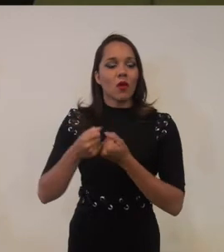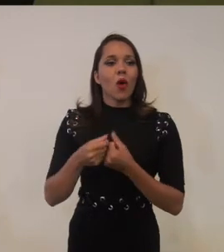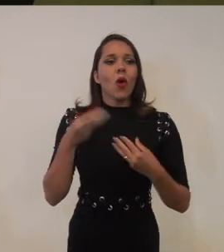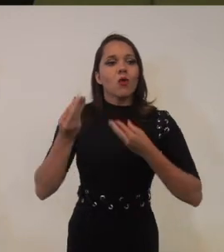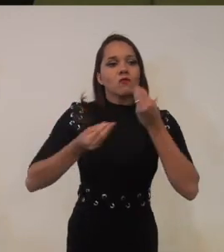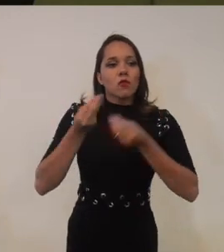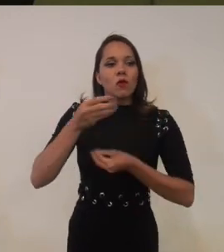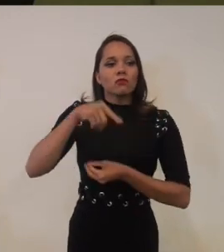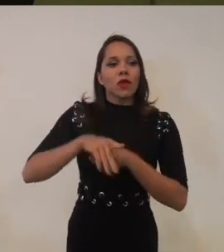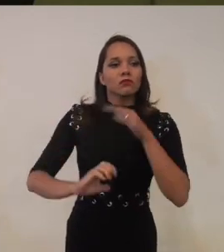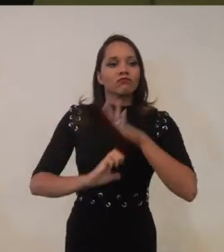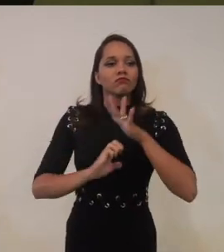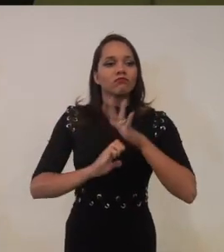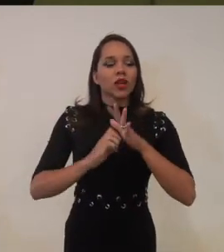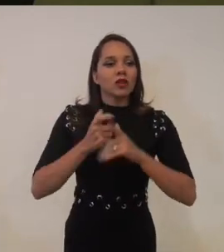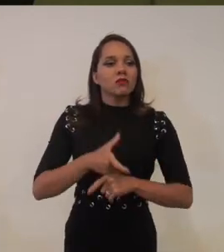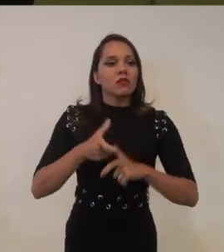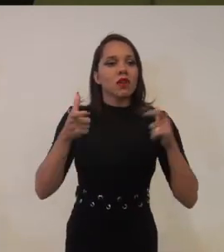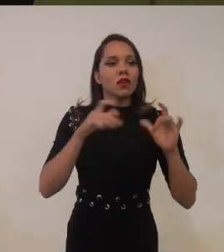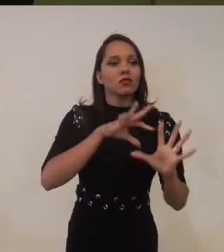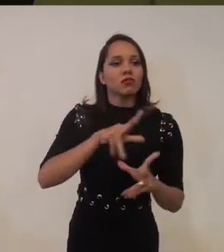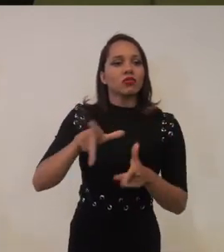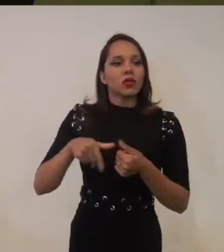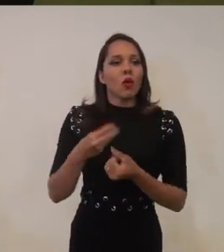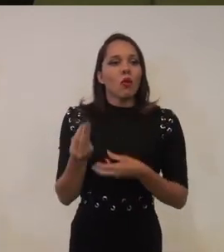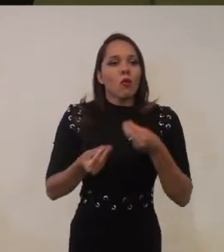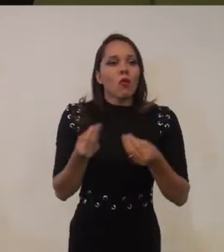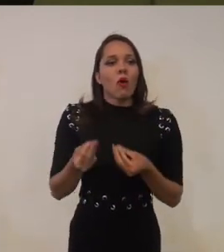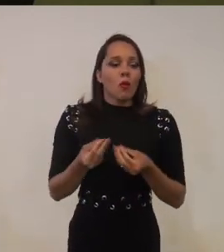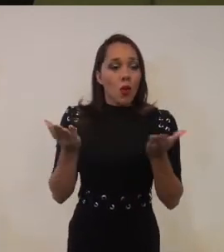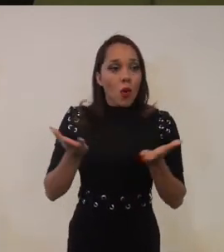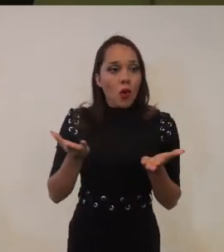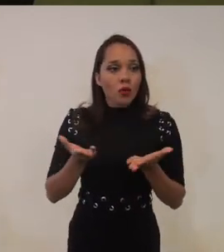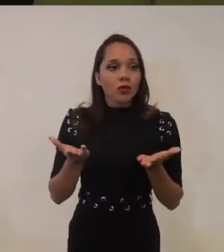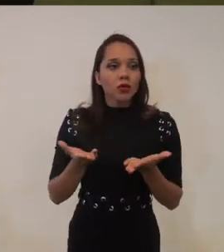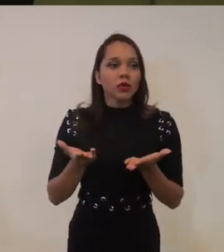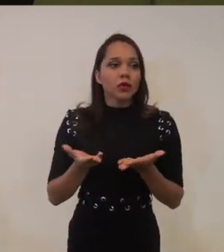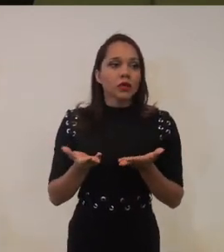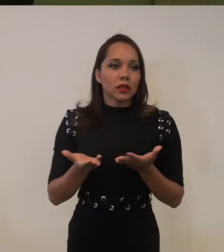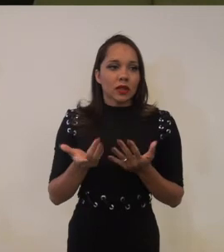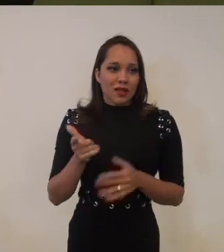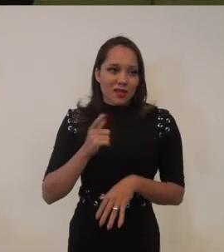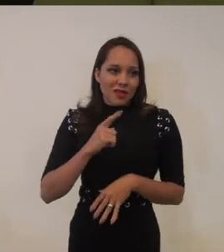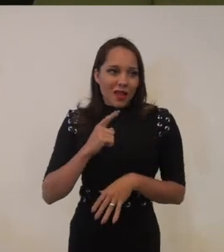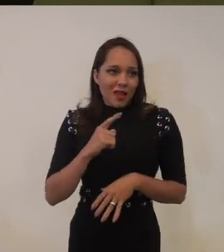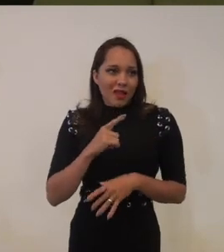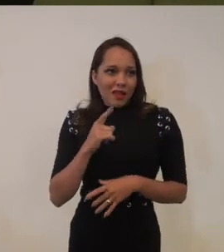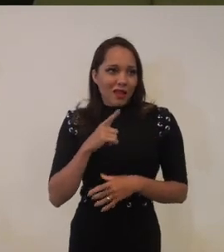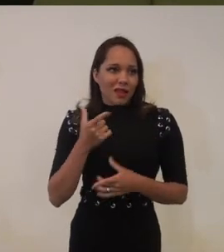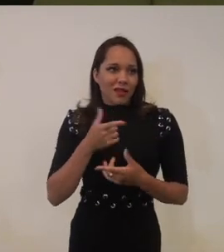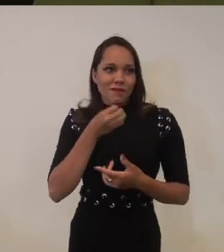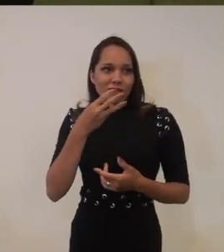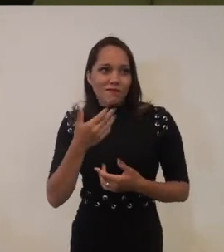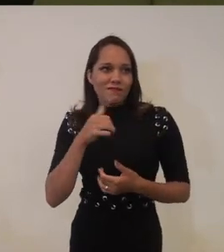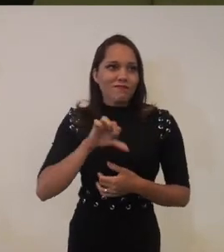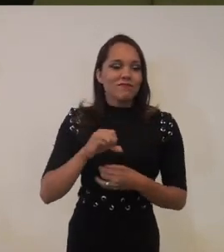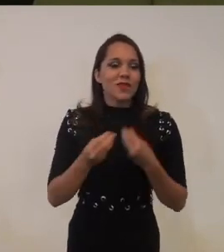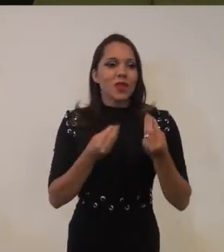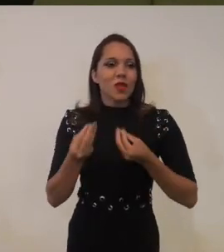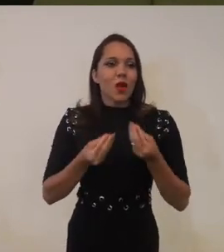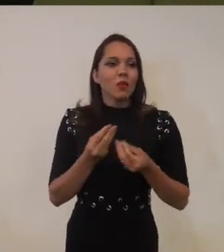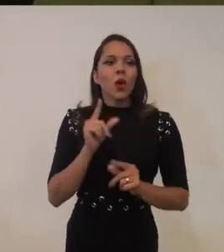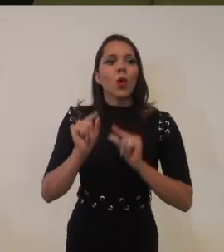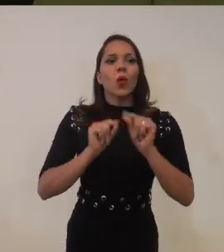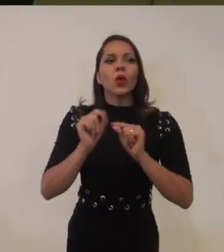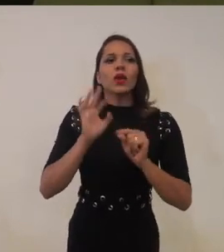essas multinacionais hoje? Já estamos, bem, cadeias de valor, etc., mas já estamos até além dessa discussão. O